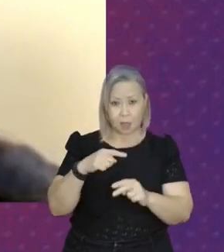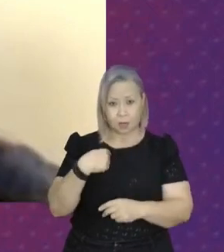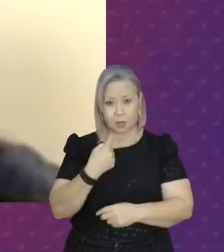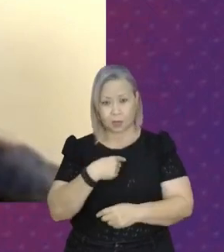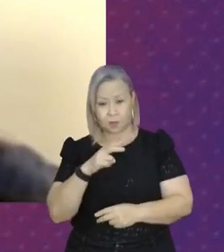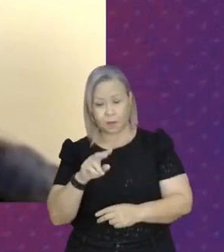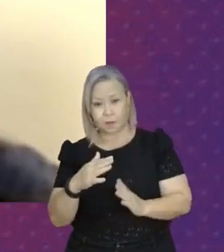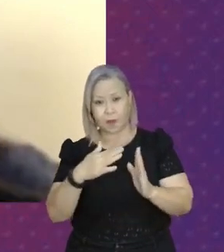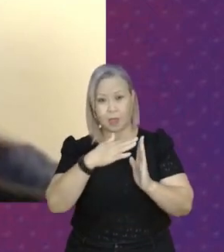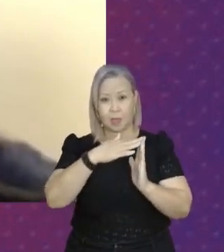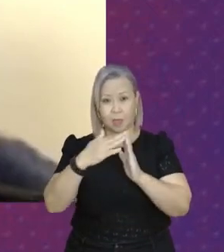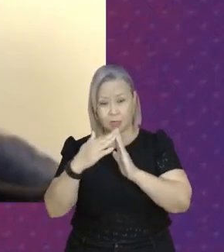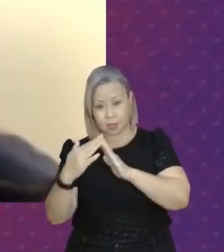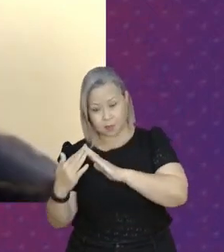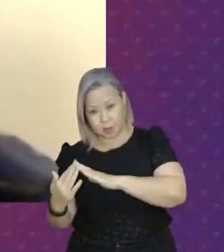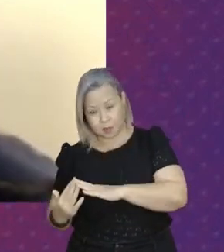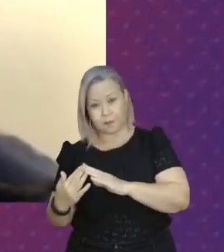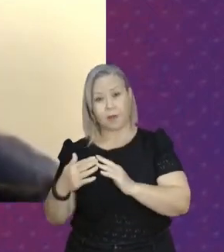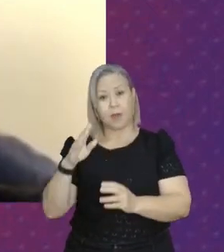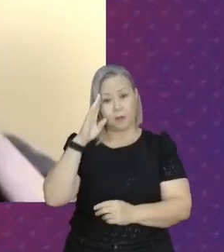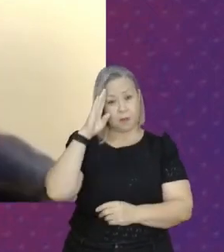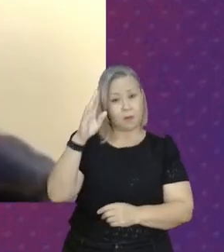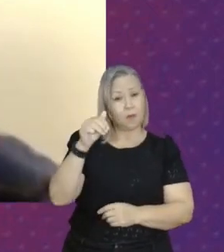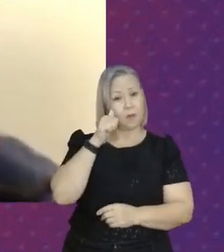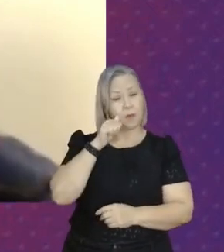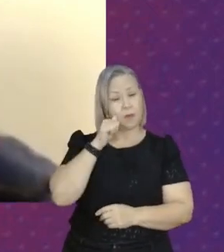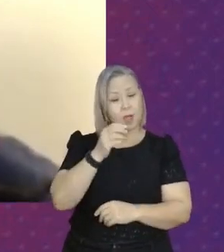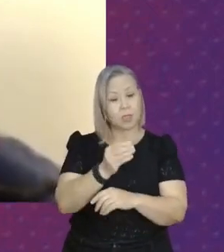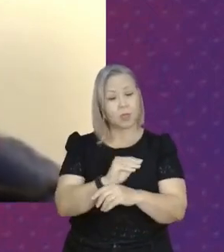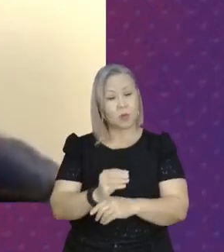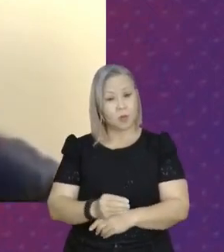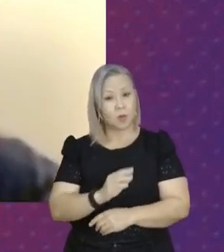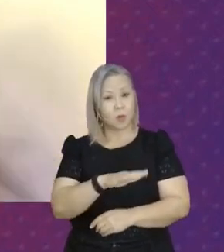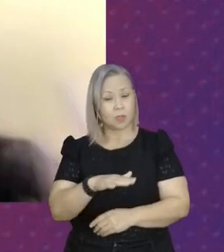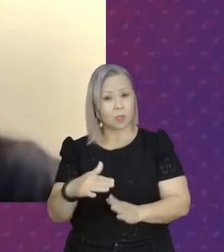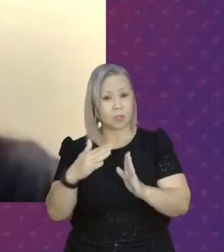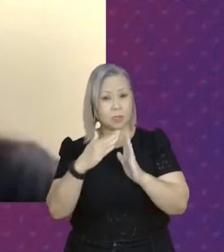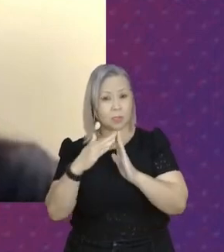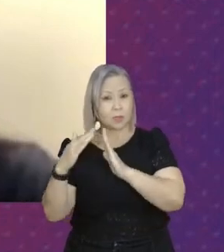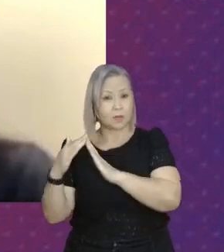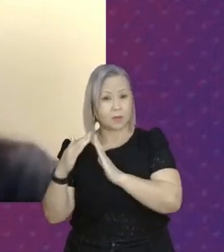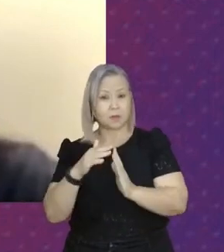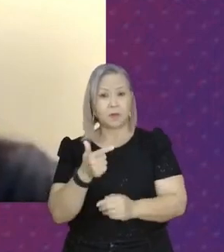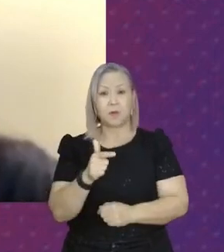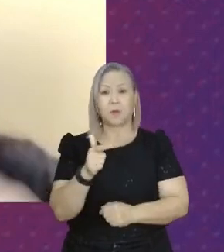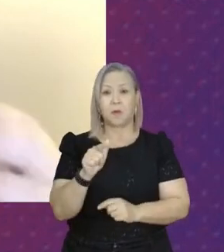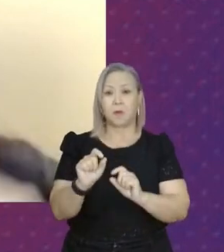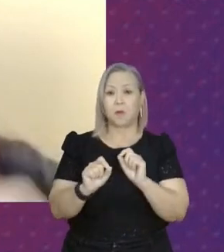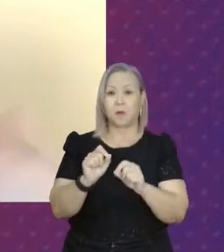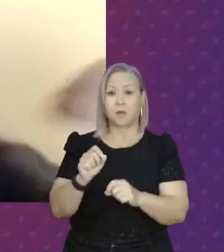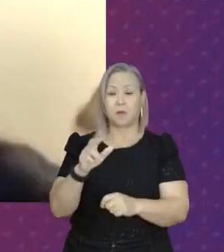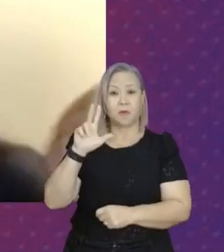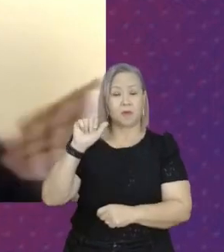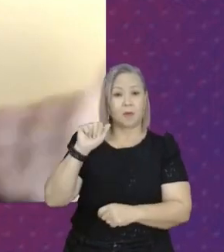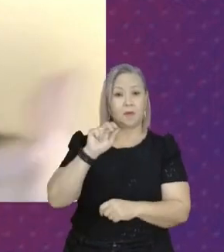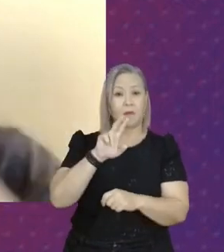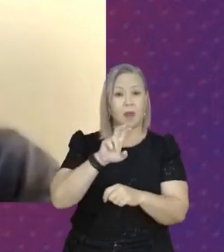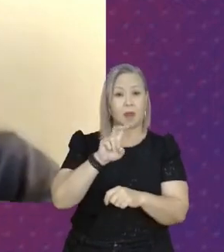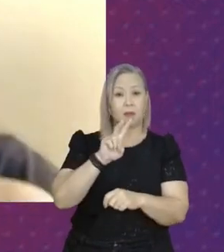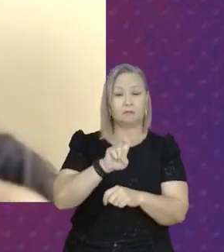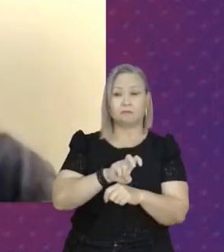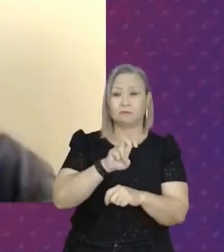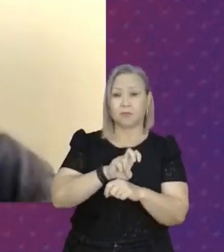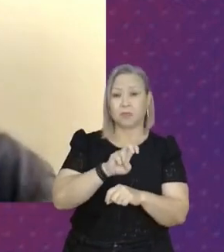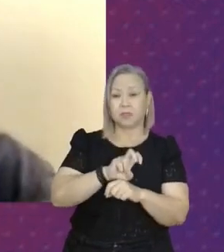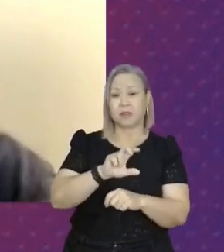nas periferias principalmente, mulheres que cuidam das crianças das vizinhas quando não tem vaga em creche ou quando o tempo da creche